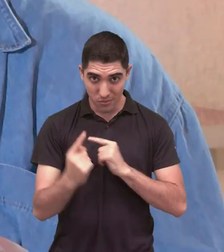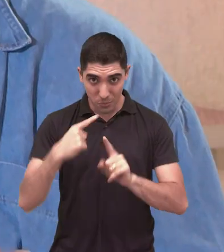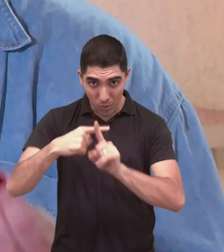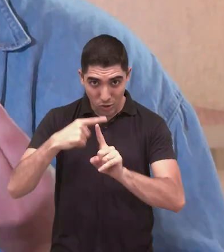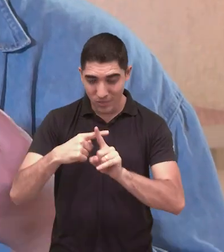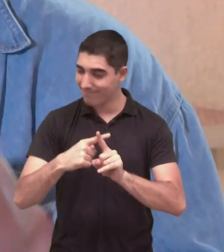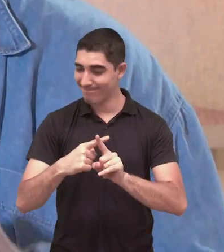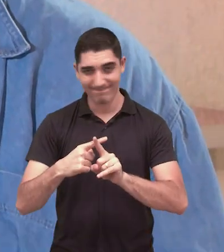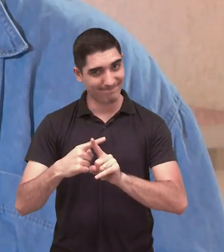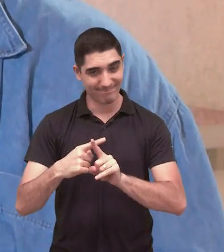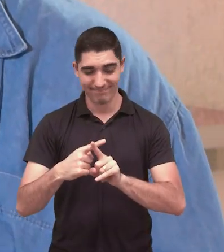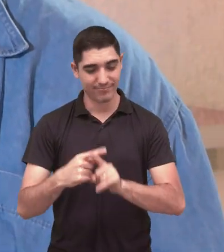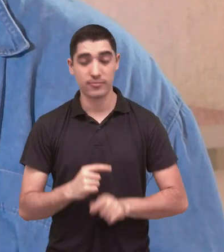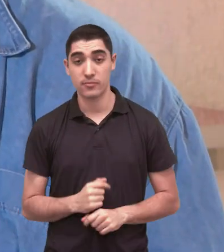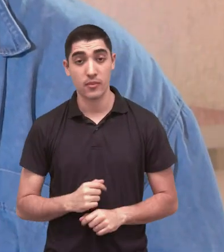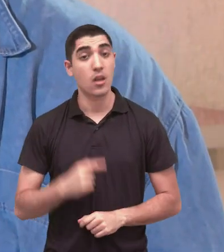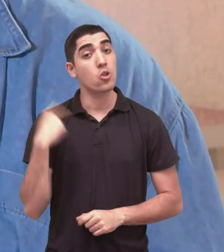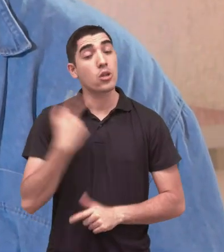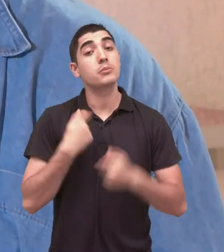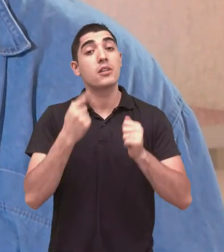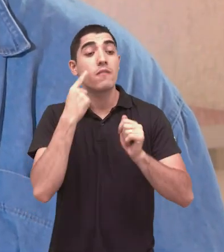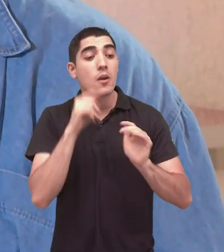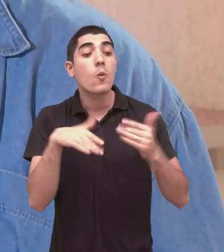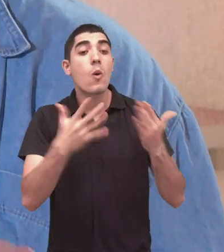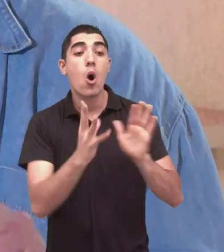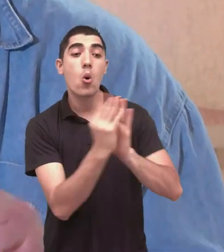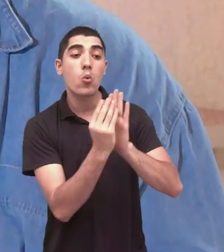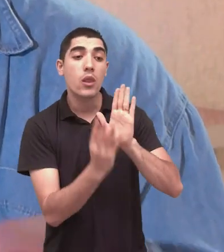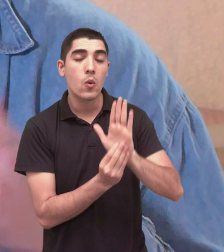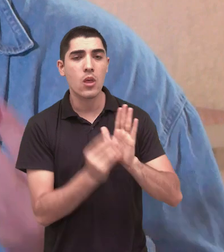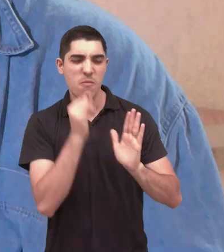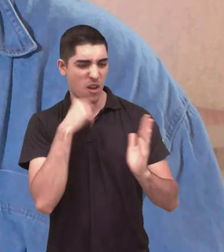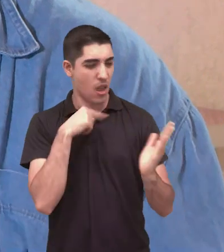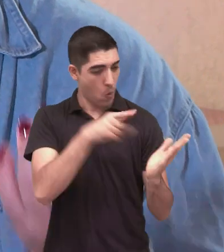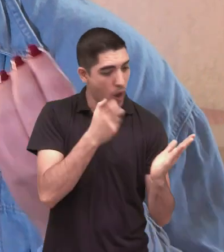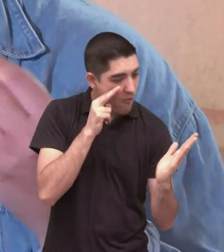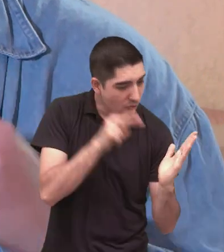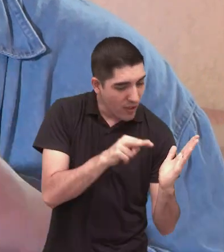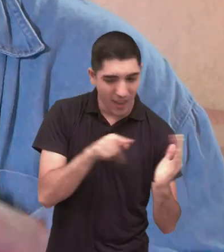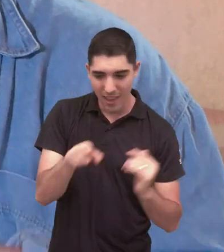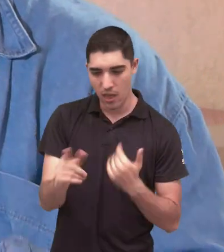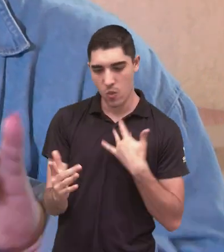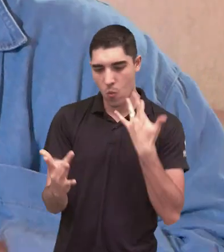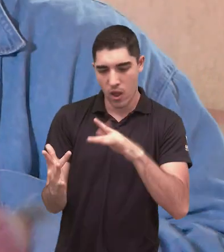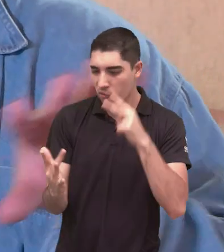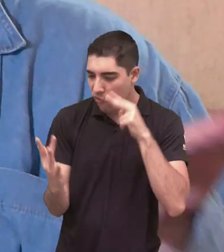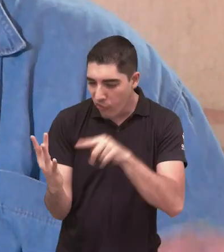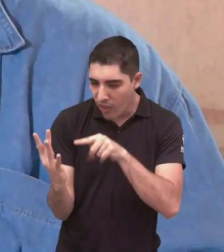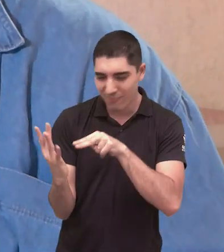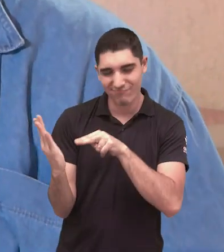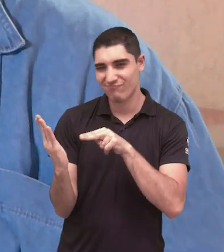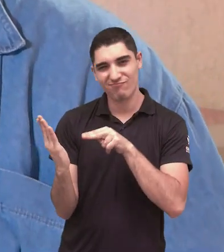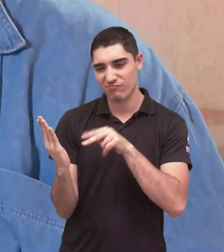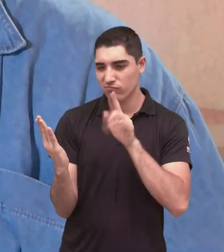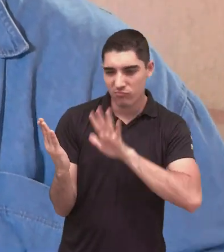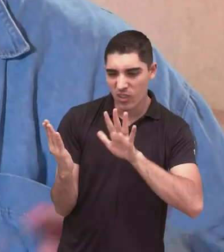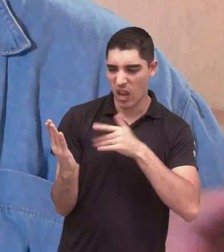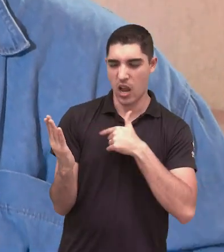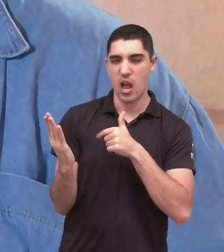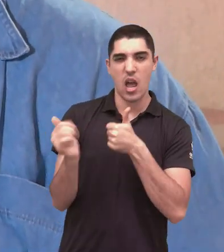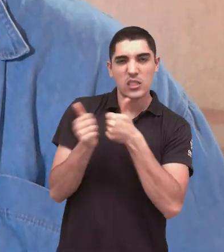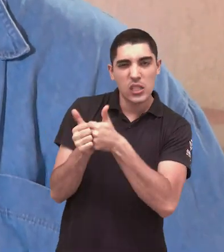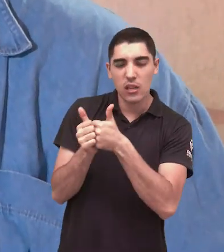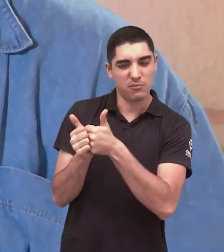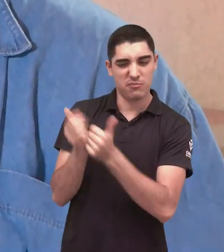positivo. A gente precisa ser mais ativo nesse tipo de escolha de conteúdo. Então, eu quero ver isso, eu não quero ver, então